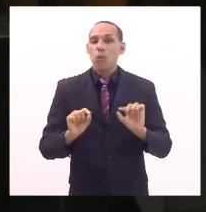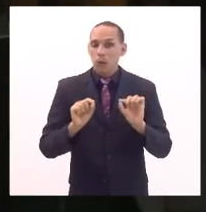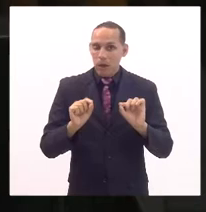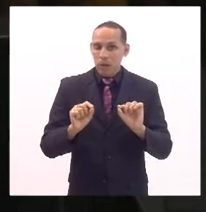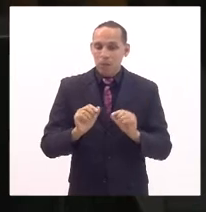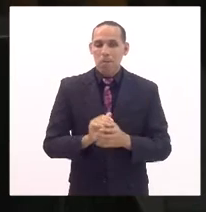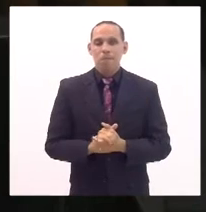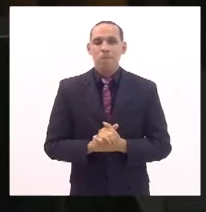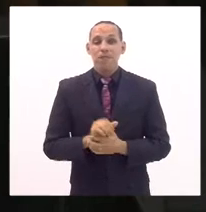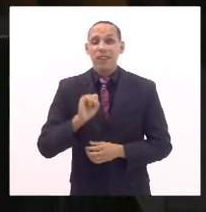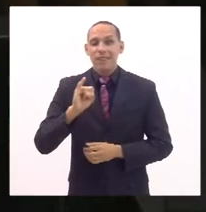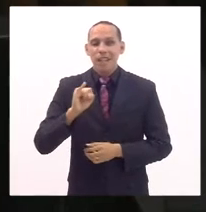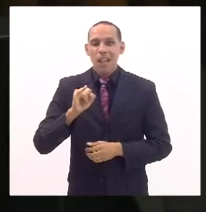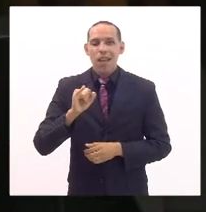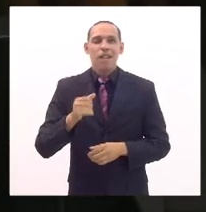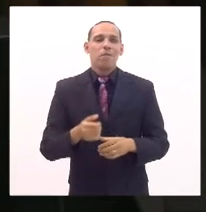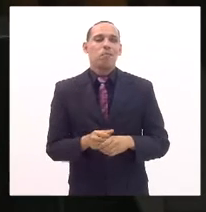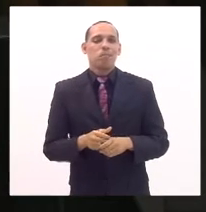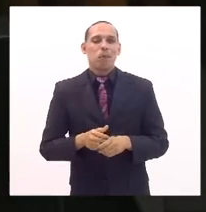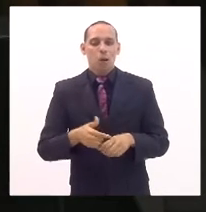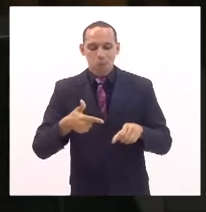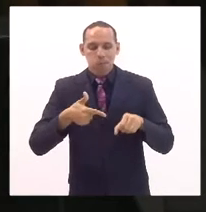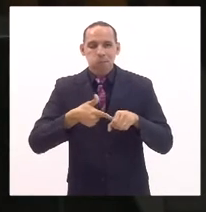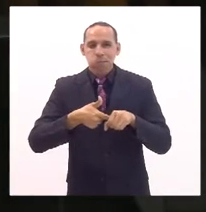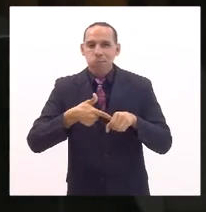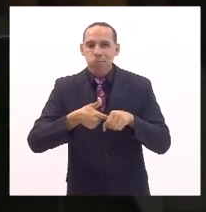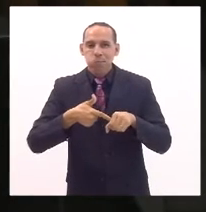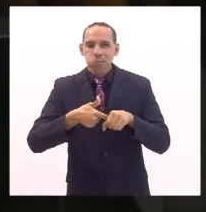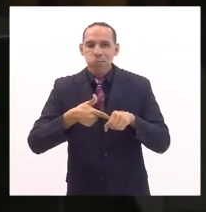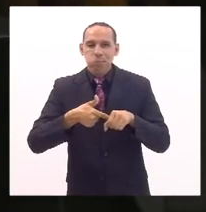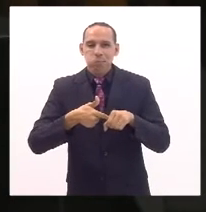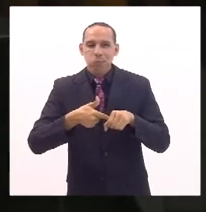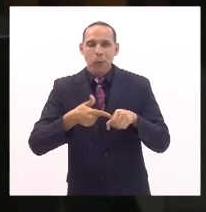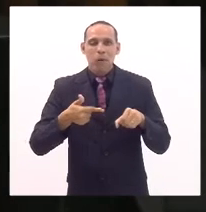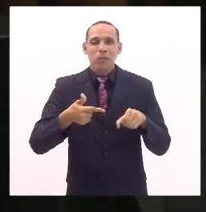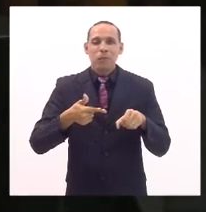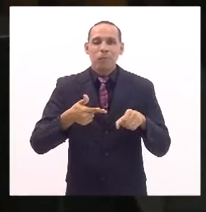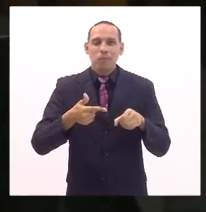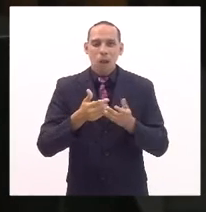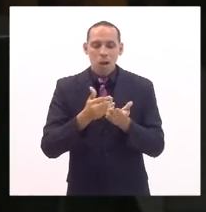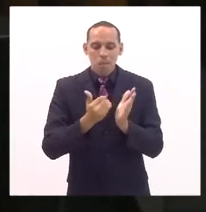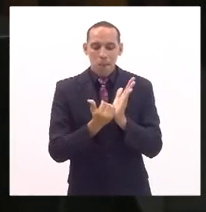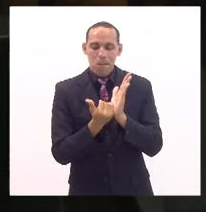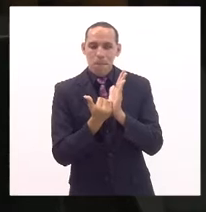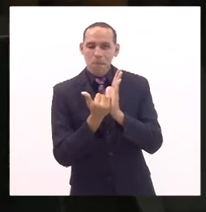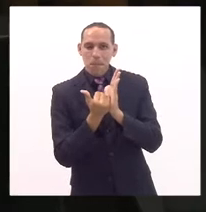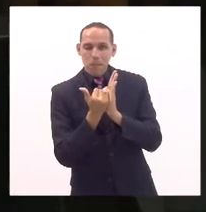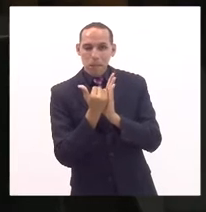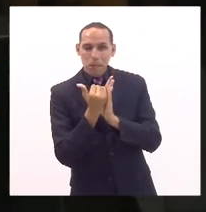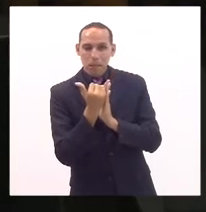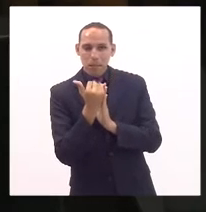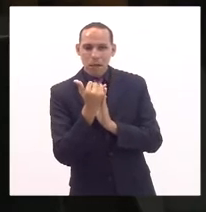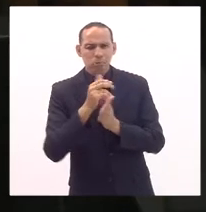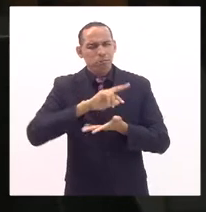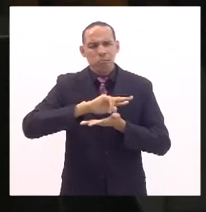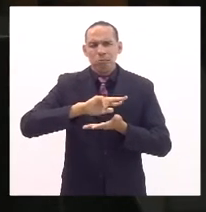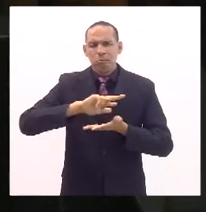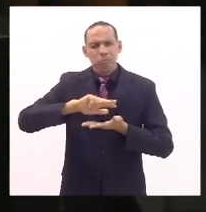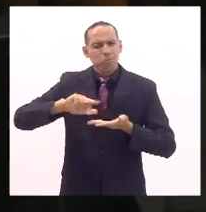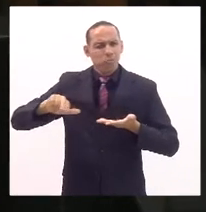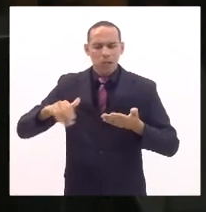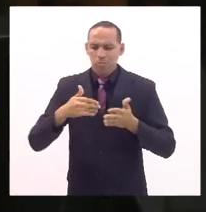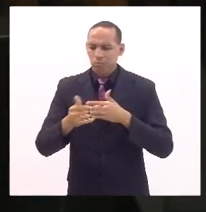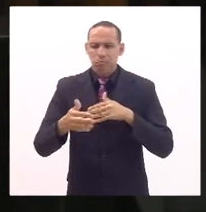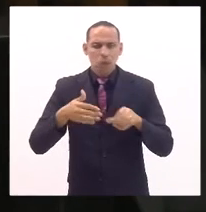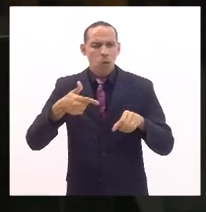aumentam os combustíveis no plural e pode ser o que haver querosene de